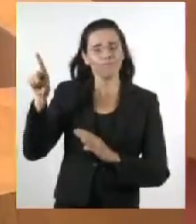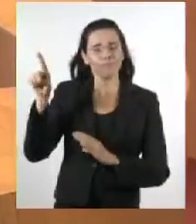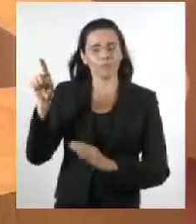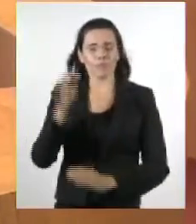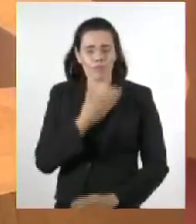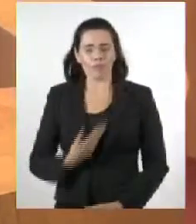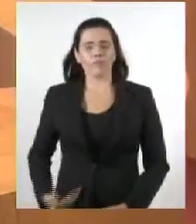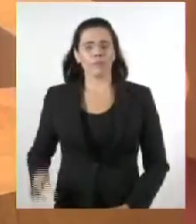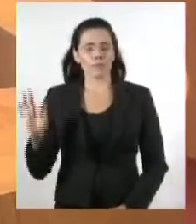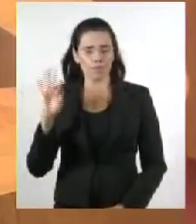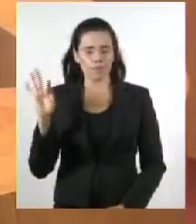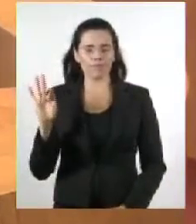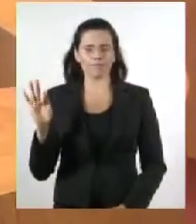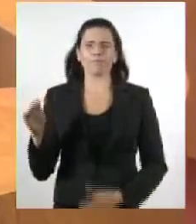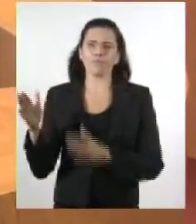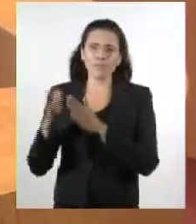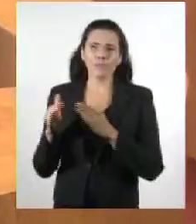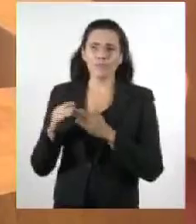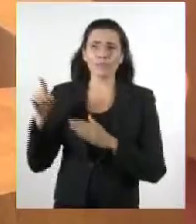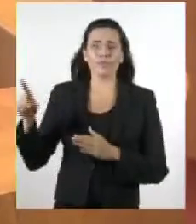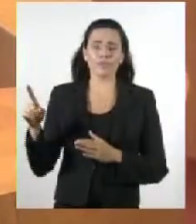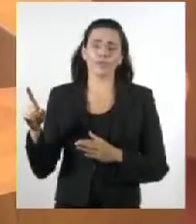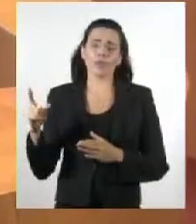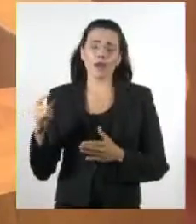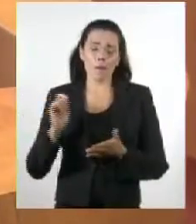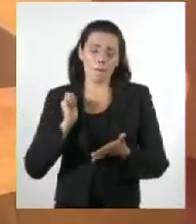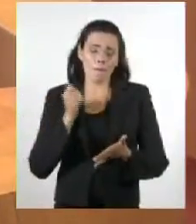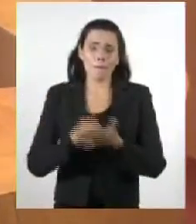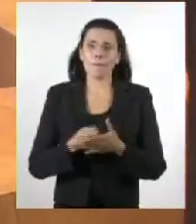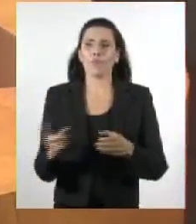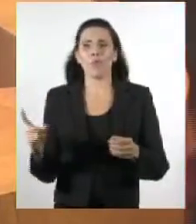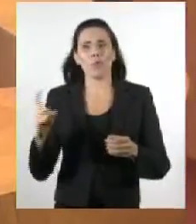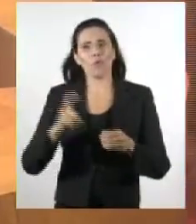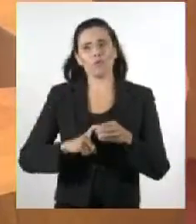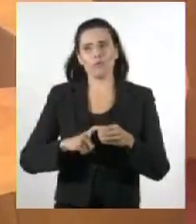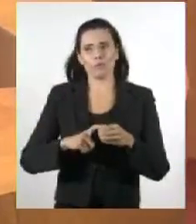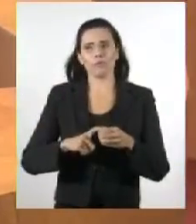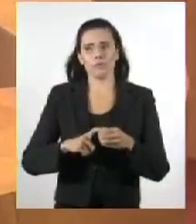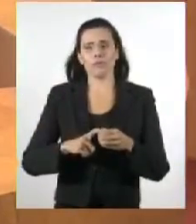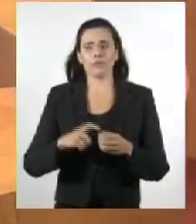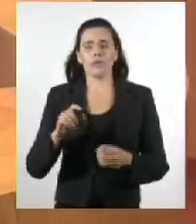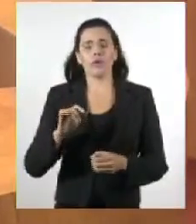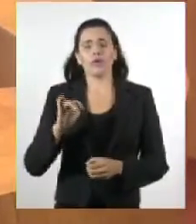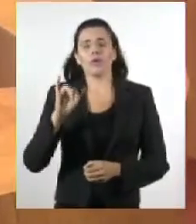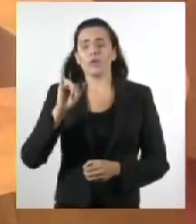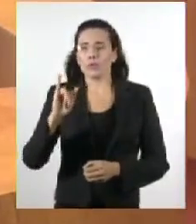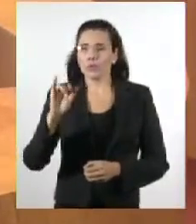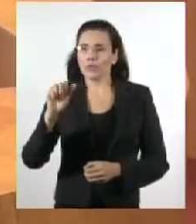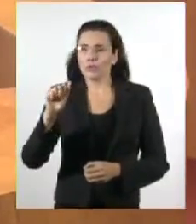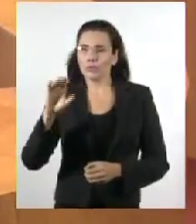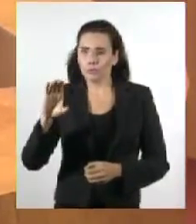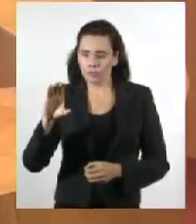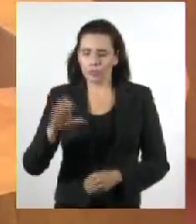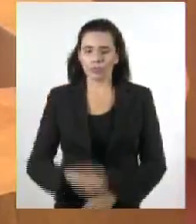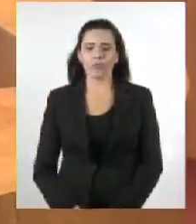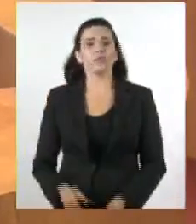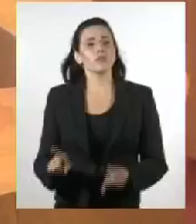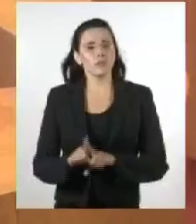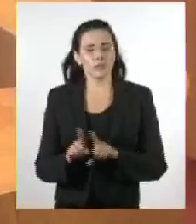o pagamento dos incentivos que foram pactuados pelo IAC e solicitando o reajuste e por conta da